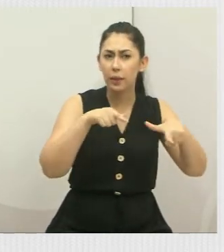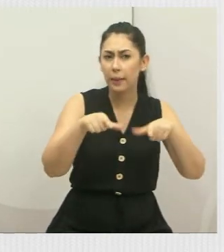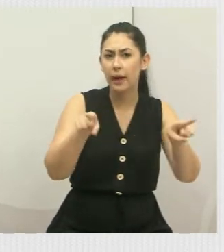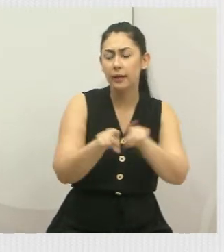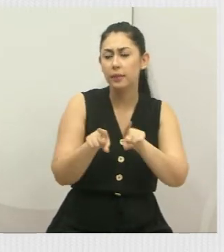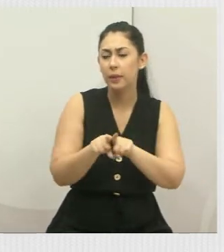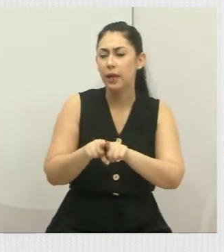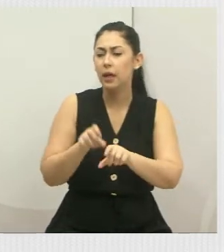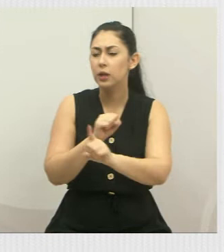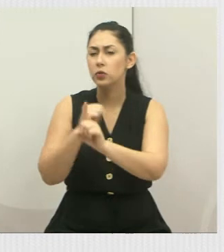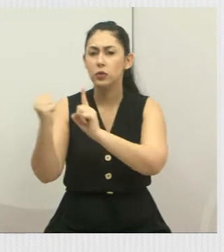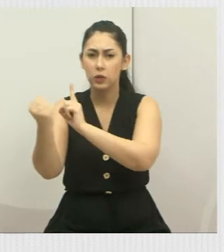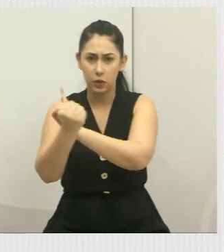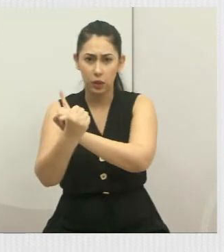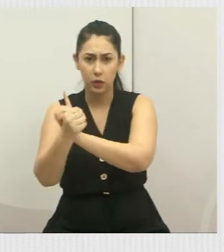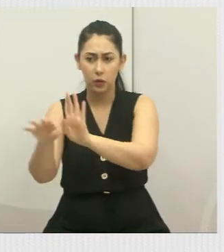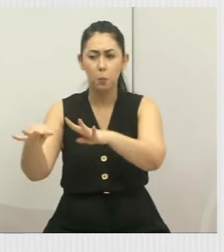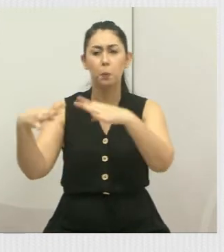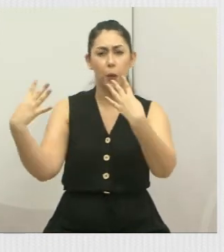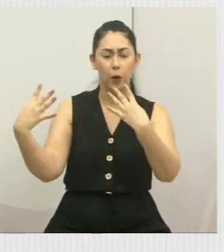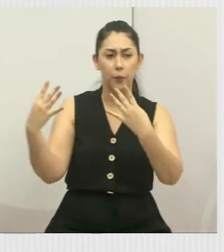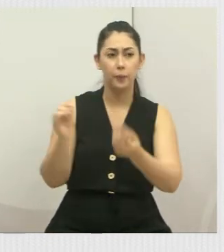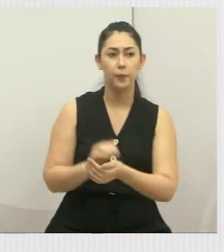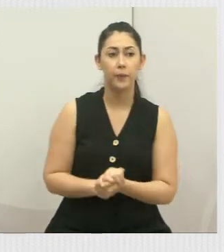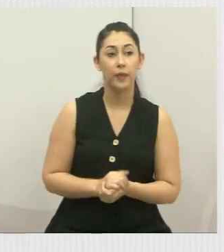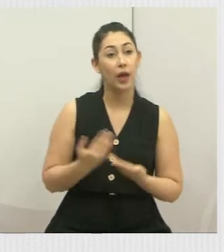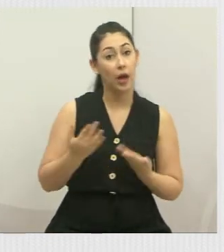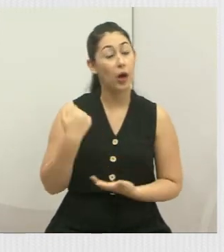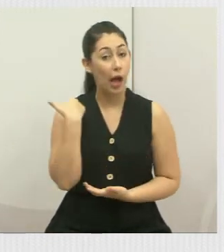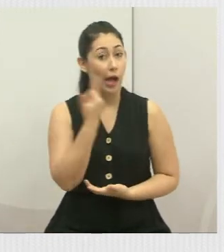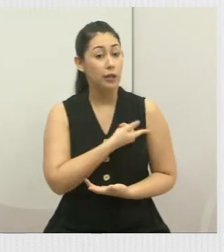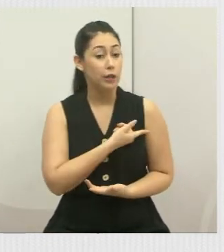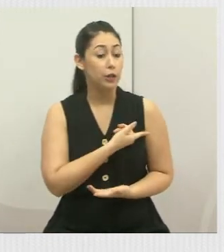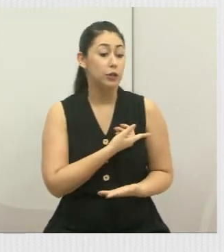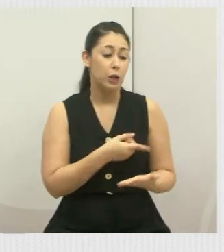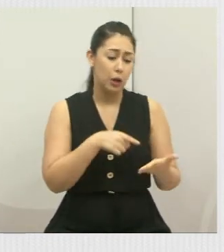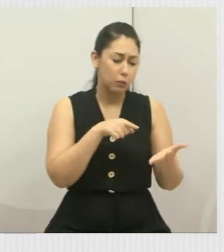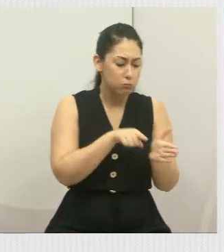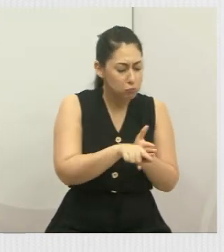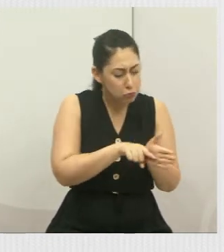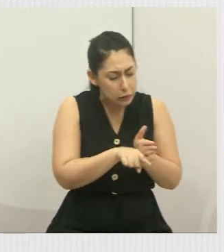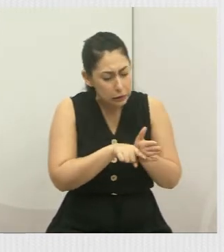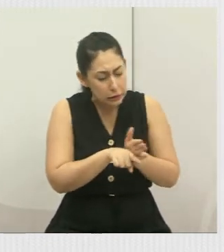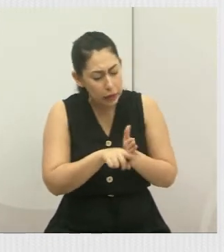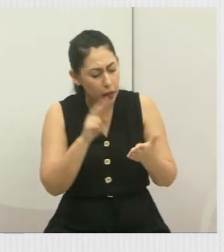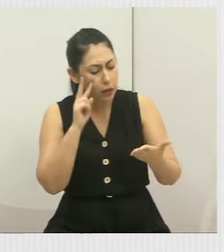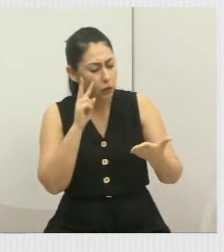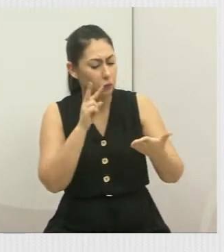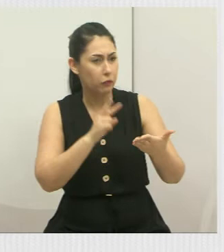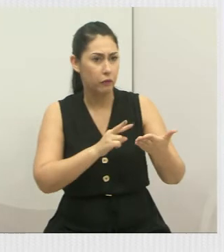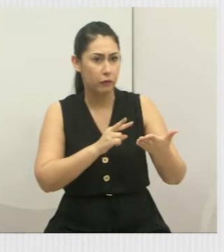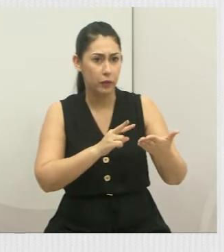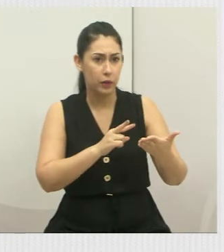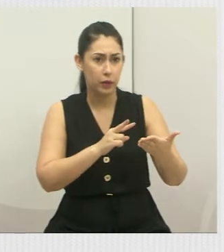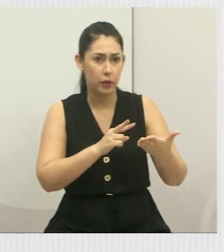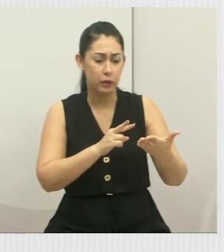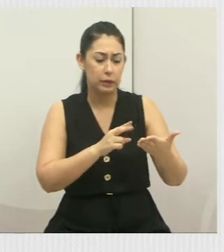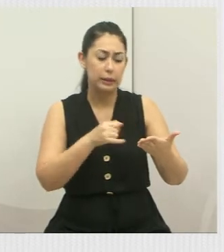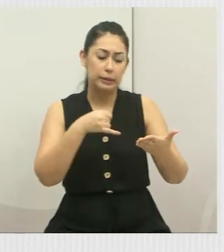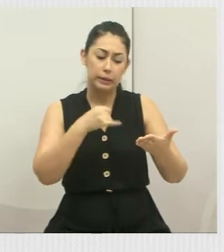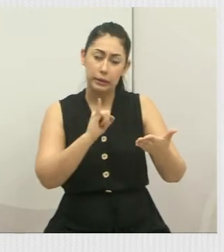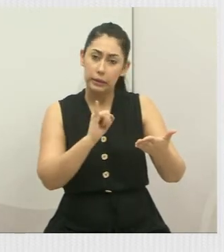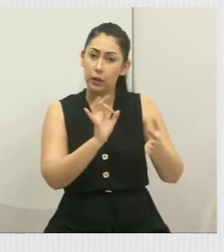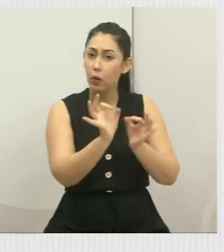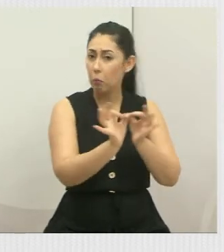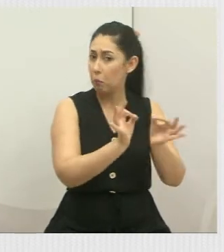social. Depois, nós estamos agora aqui na consulta pública, que os senhores devem estar enxergando aí na tela, consulta pública para o diagnóstico